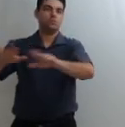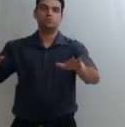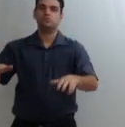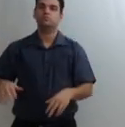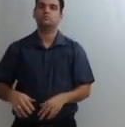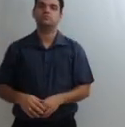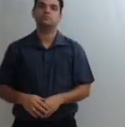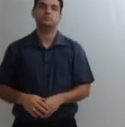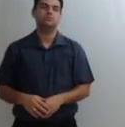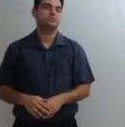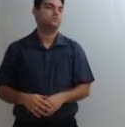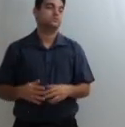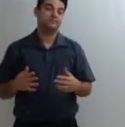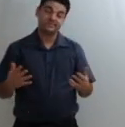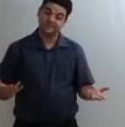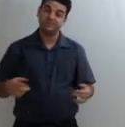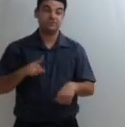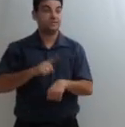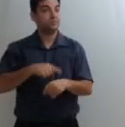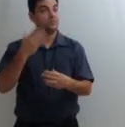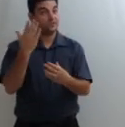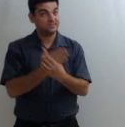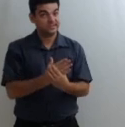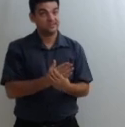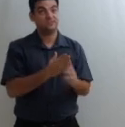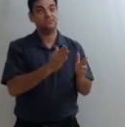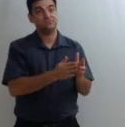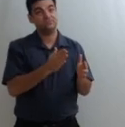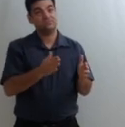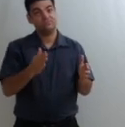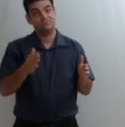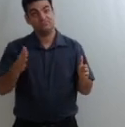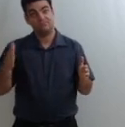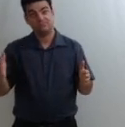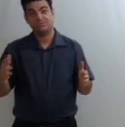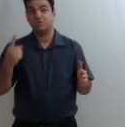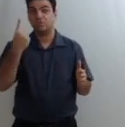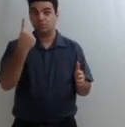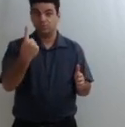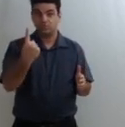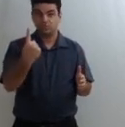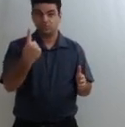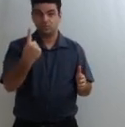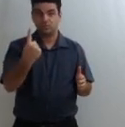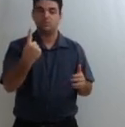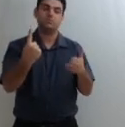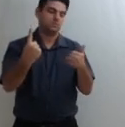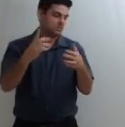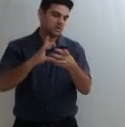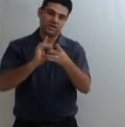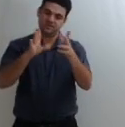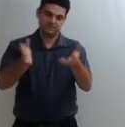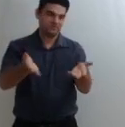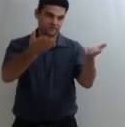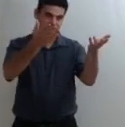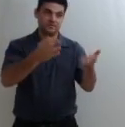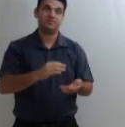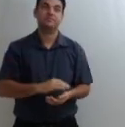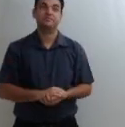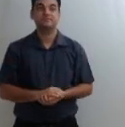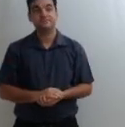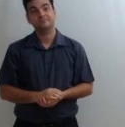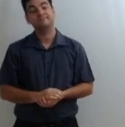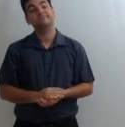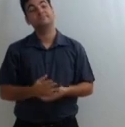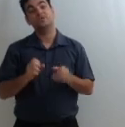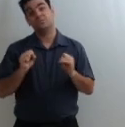comportamento durante a execução da pena. Agora, ter um deslize na execução da pena, ter cometido uma falta grave, em algum momento,